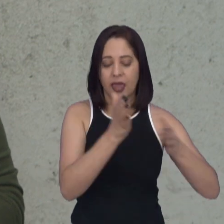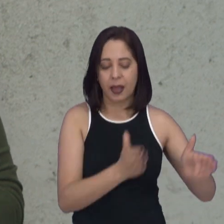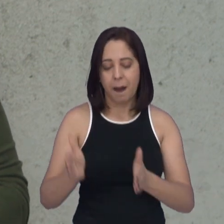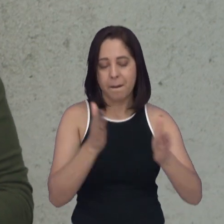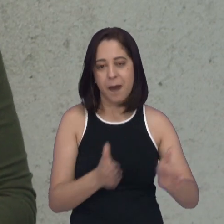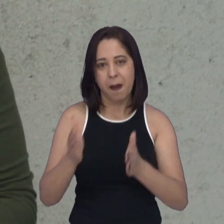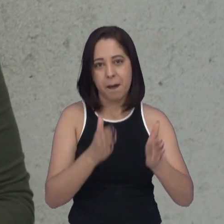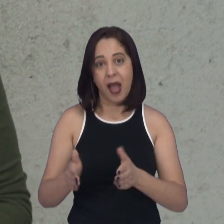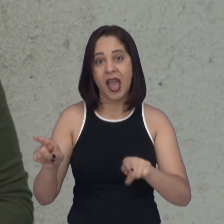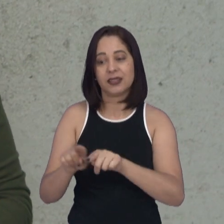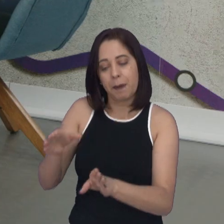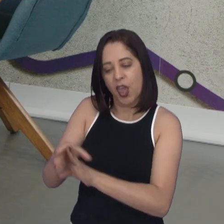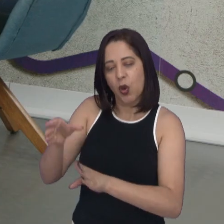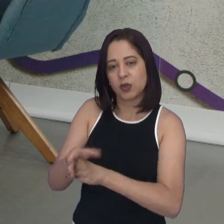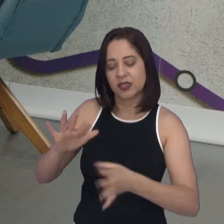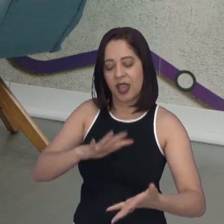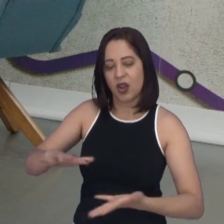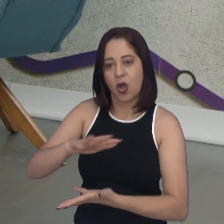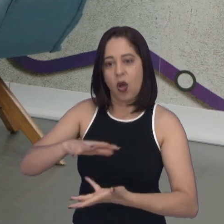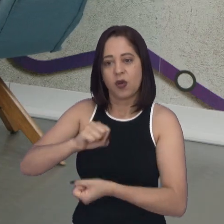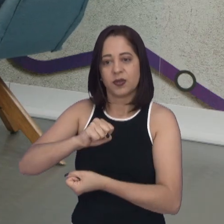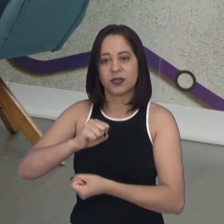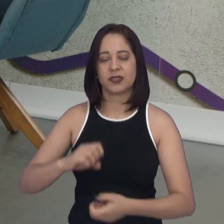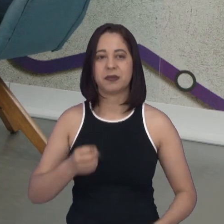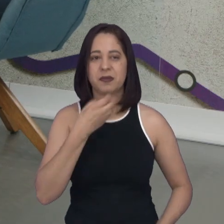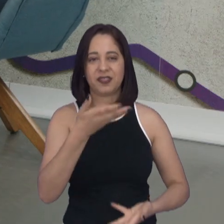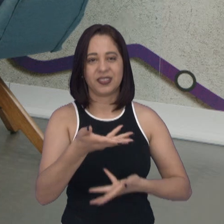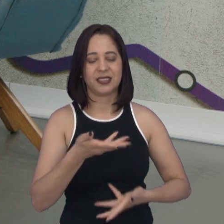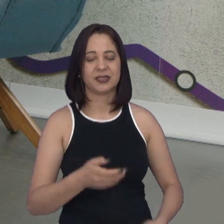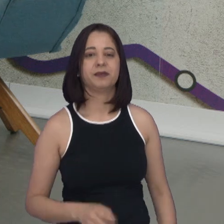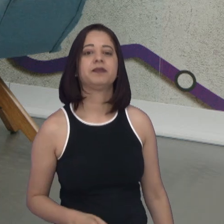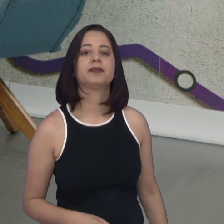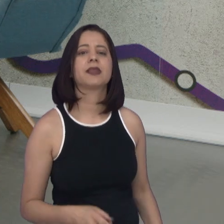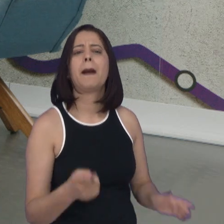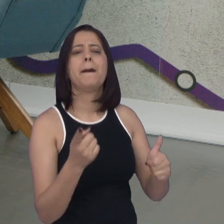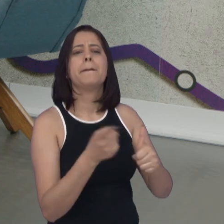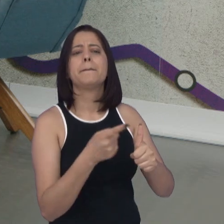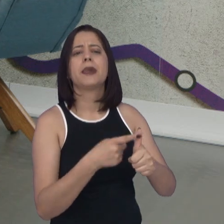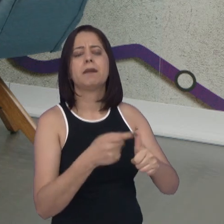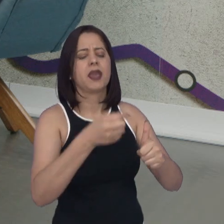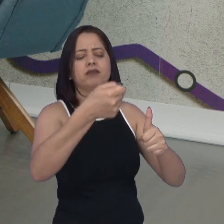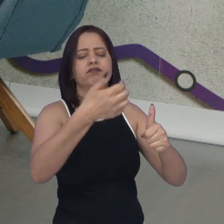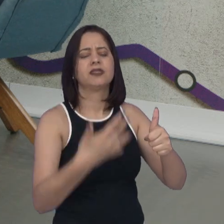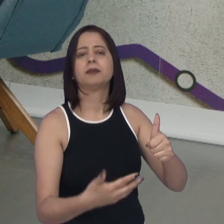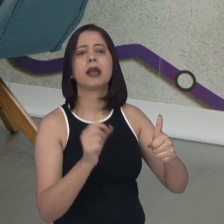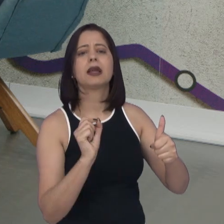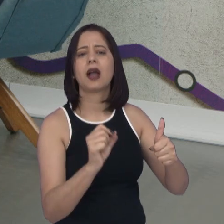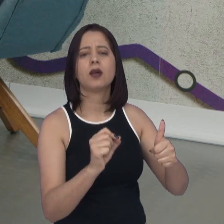sustentabilidade. Seja bem-vinda, Priscila. Obrigada, Fer. Priscila, então, eu acho que a primeira questão que a gente tem que trazer